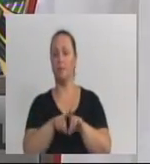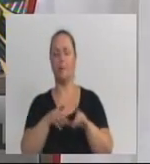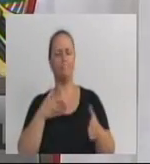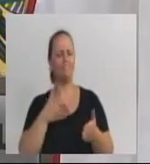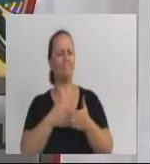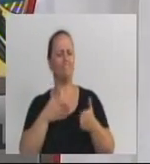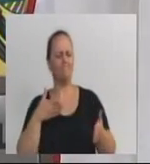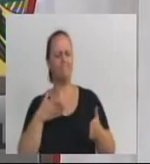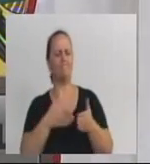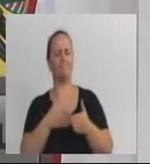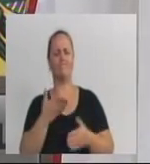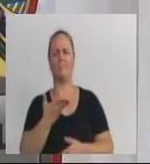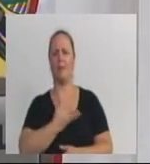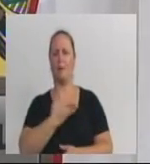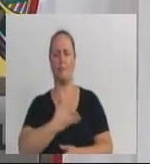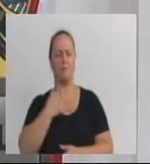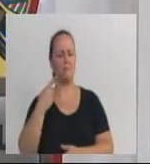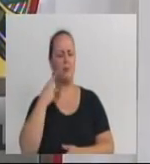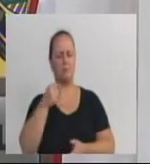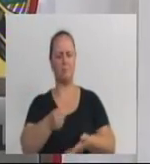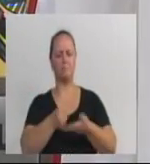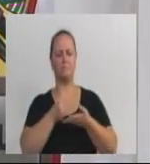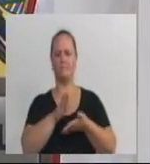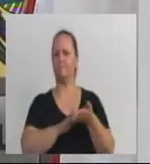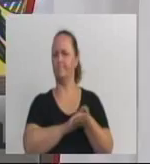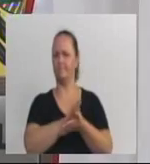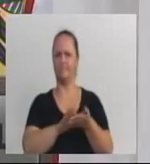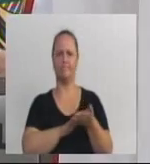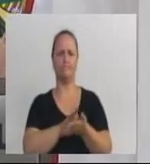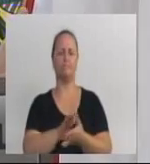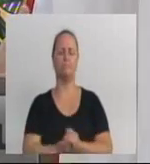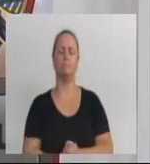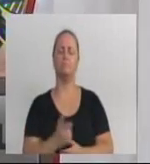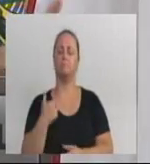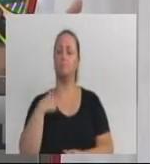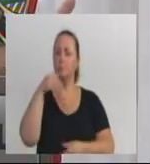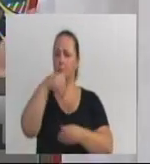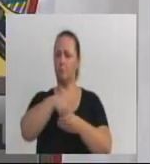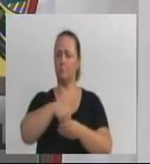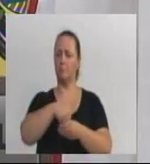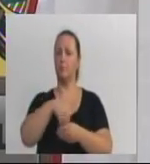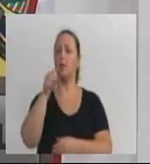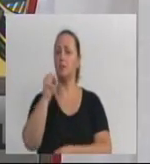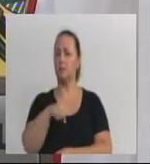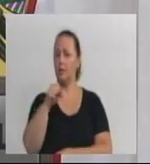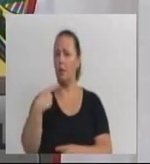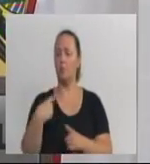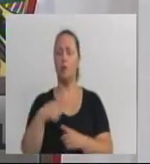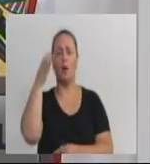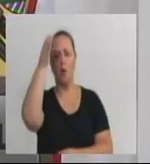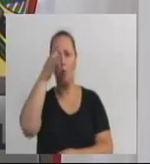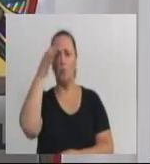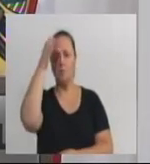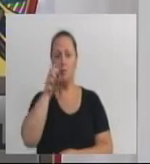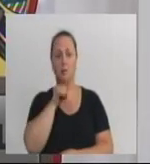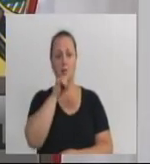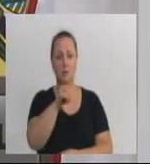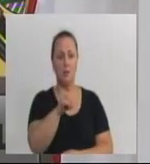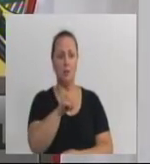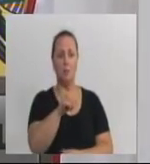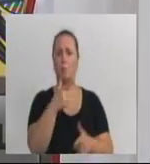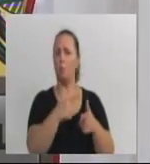pela maioria dos colegas parlamentares. Votei sim com a consciência de que quem não deve não teme, diz o ditado, e lamentando ao mesmo